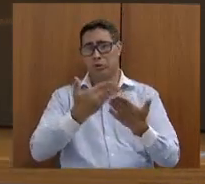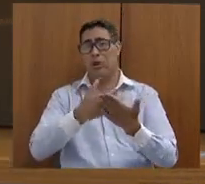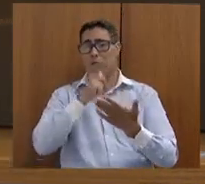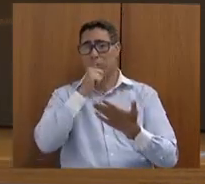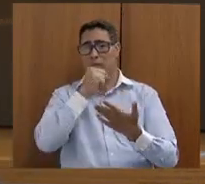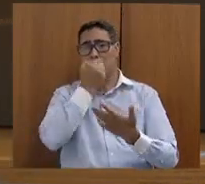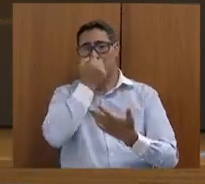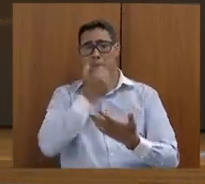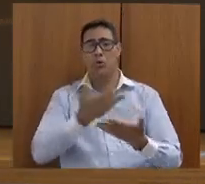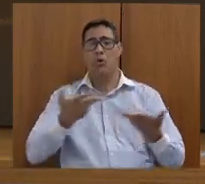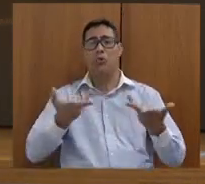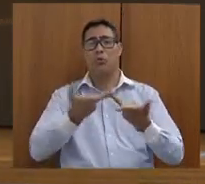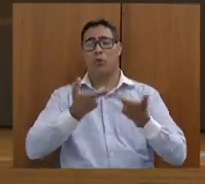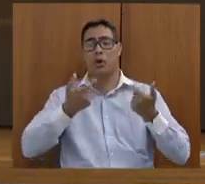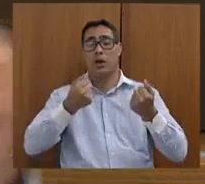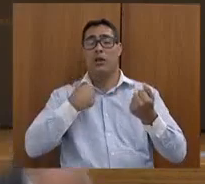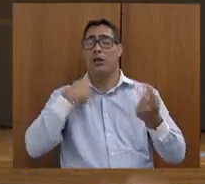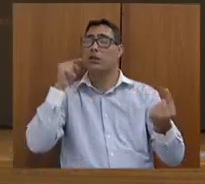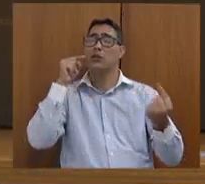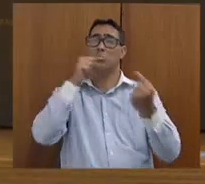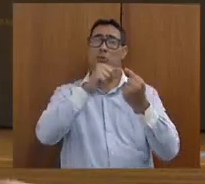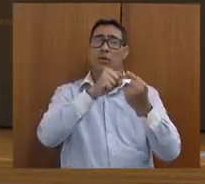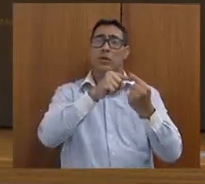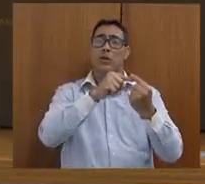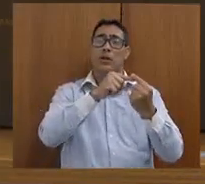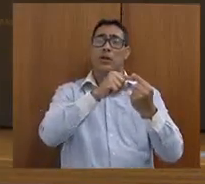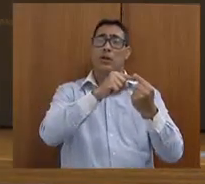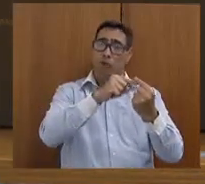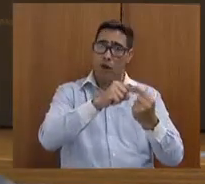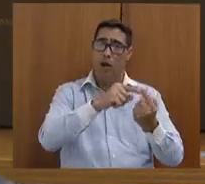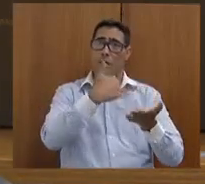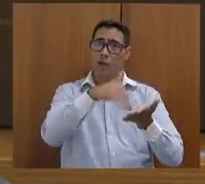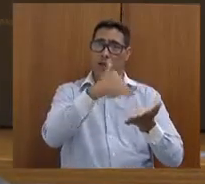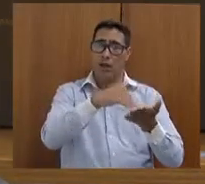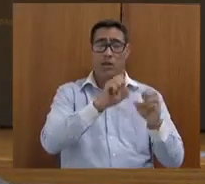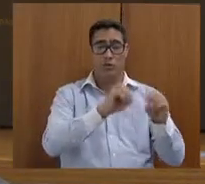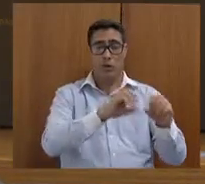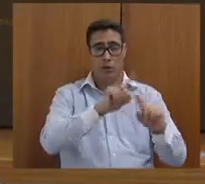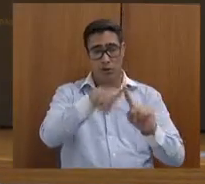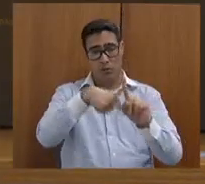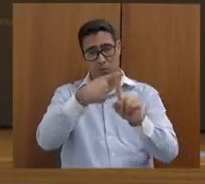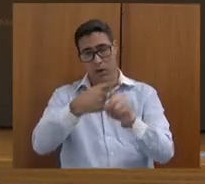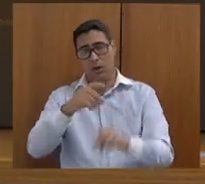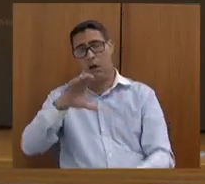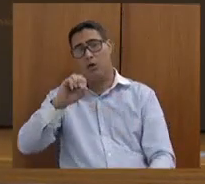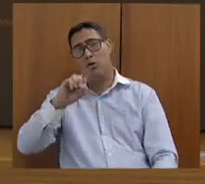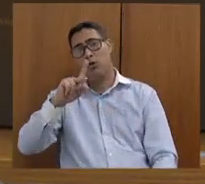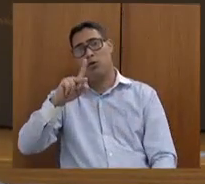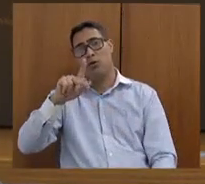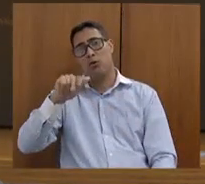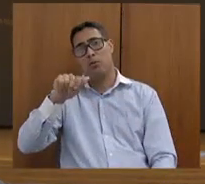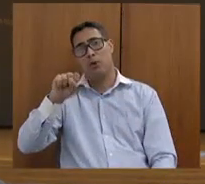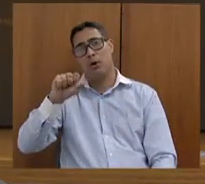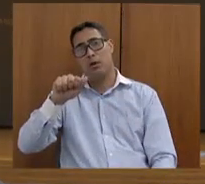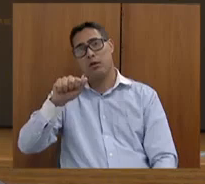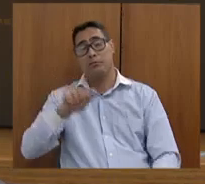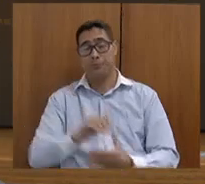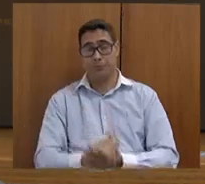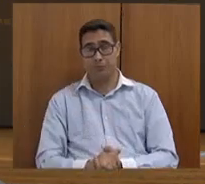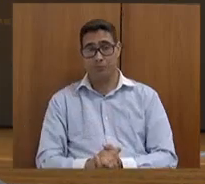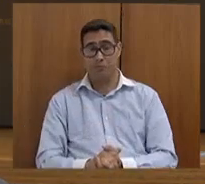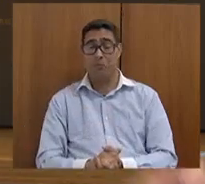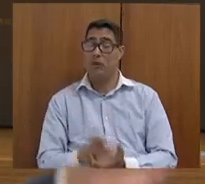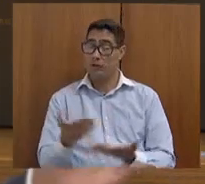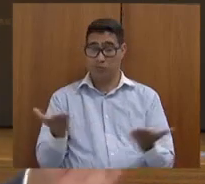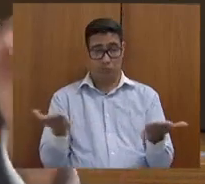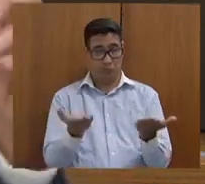de boa qualidade através de um convênio de educação com a COPASA mas eu gostaria que agora nesse levantamento que o senhor